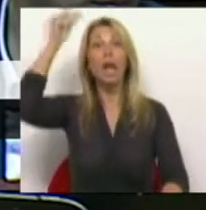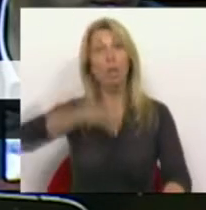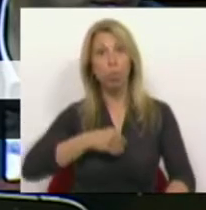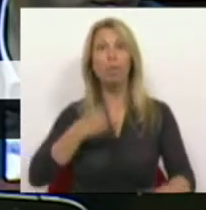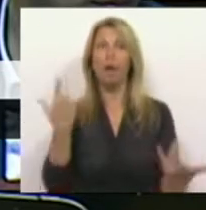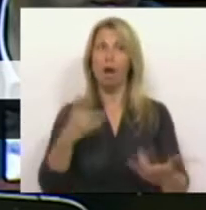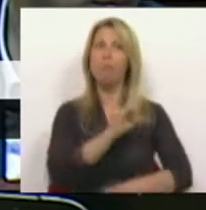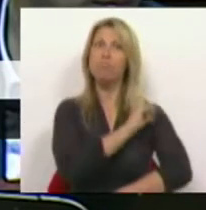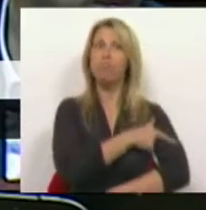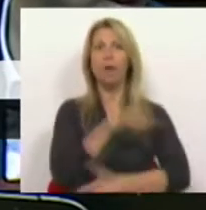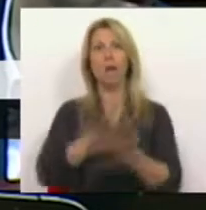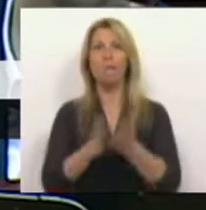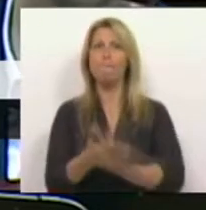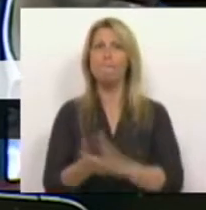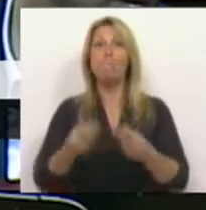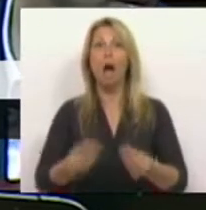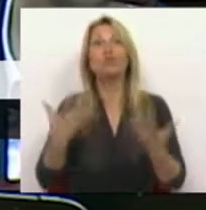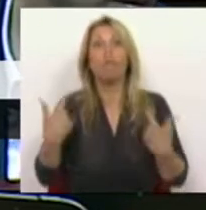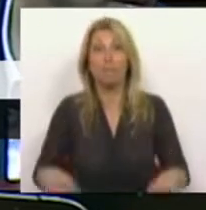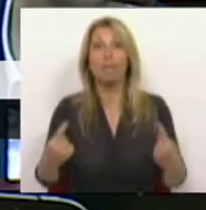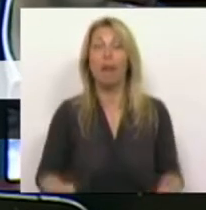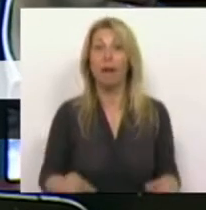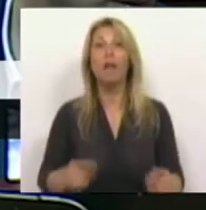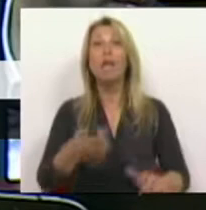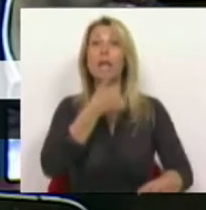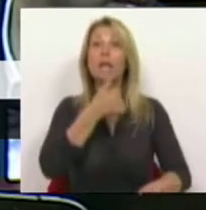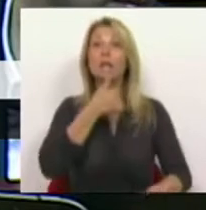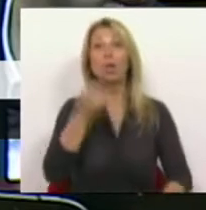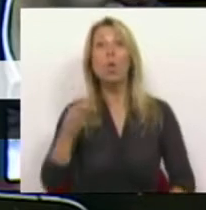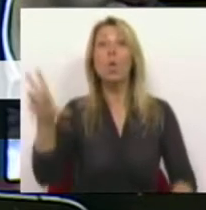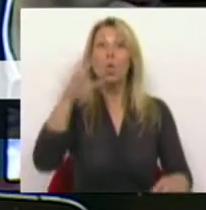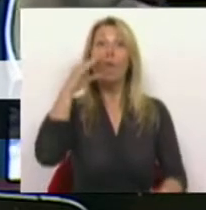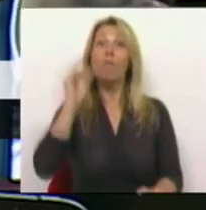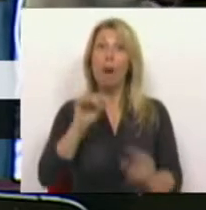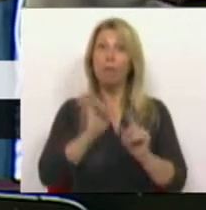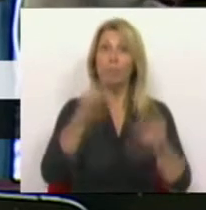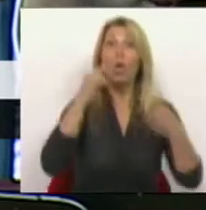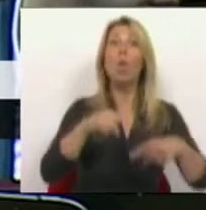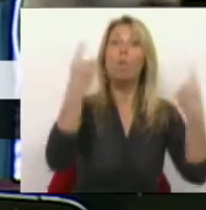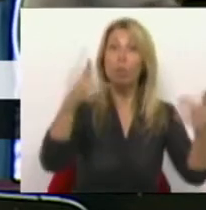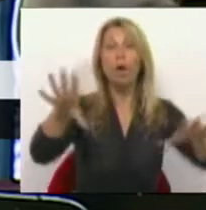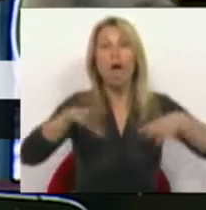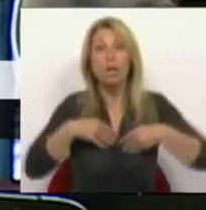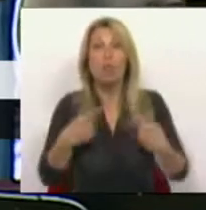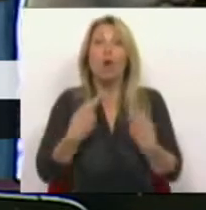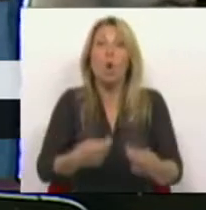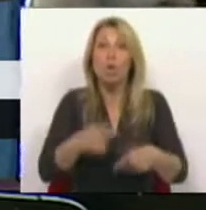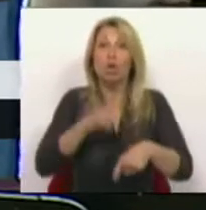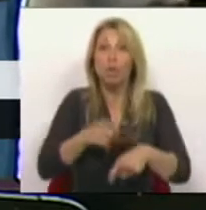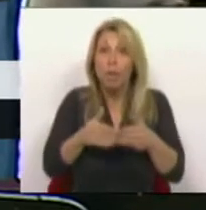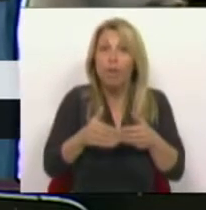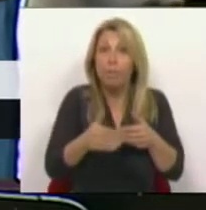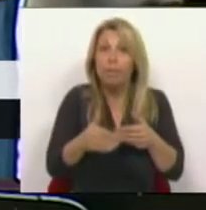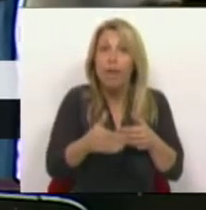suas mãos e decide que o novo banco passa para a esfera pública, certamente assumindo os seus custos no curto prazo, mas sabendo que no